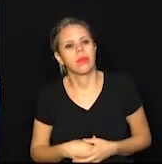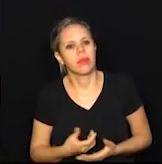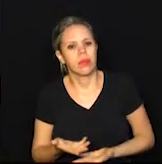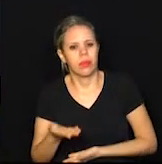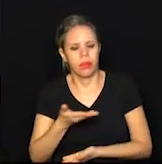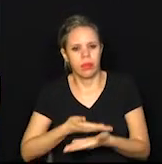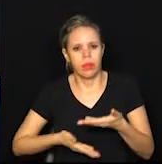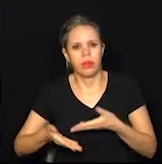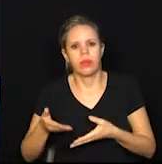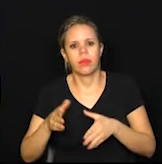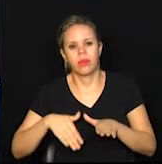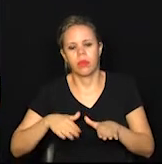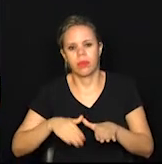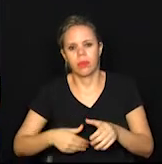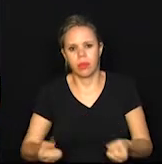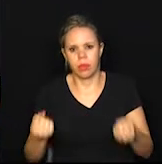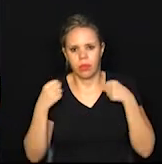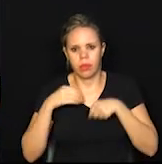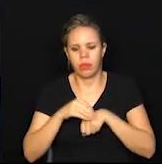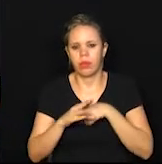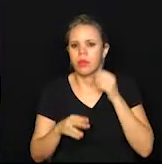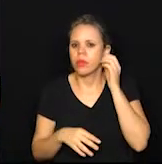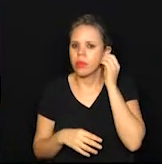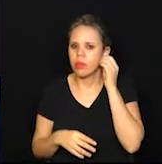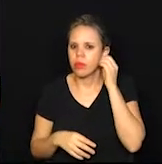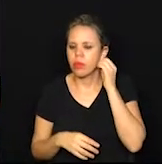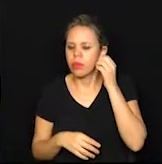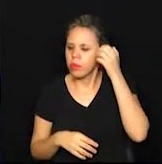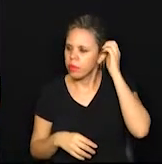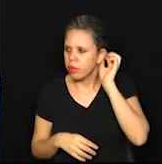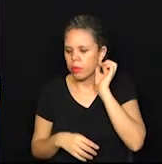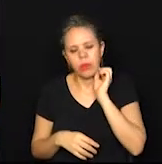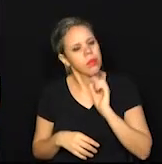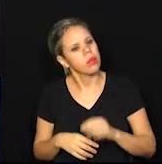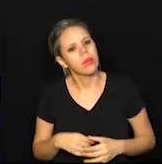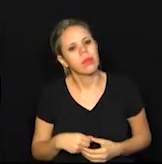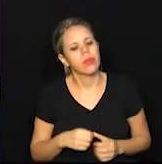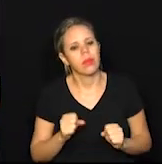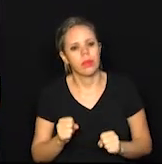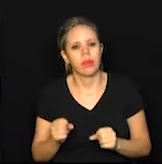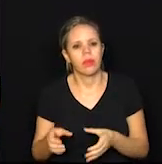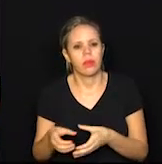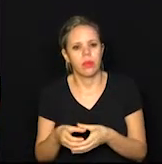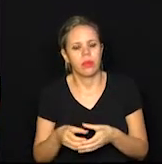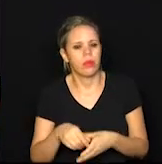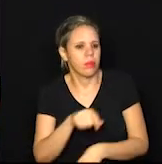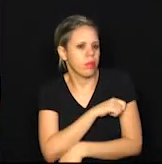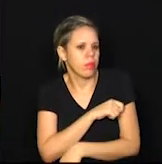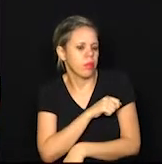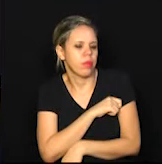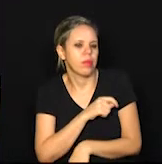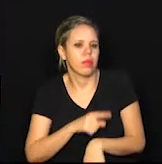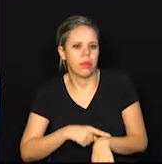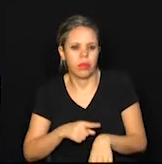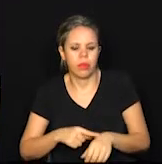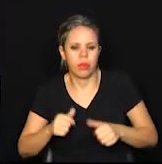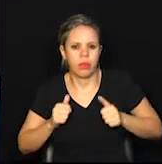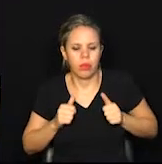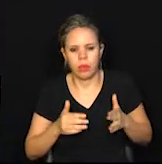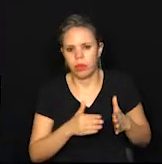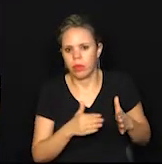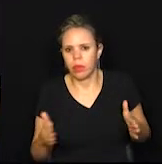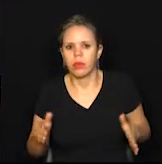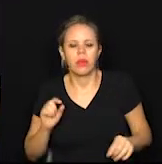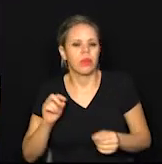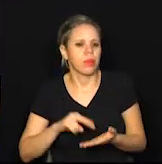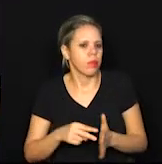de clubes e academias de oferta desse serviço, pois esses equipamentos poderão receber grupos de alunos horários ociosos desse espaço. O que seria isso?